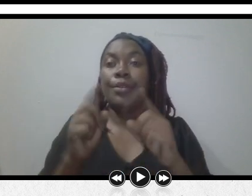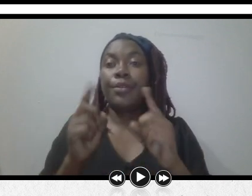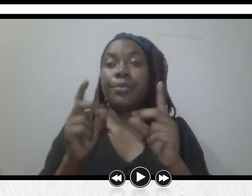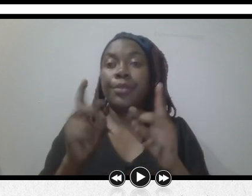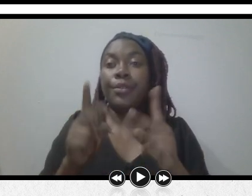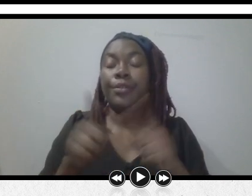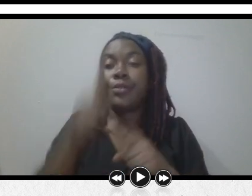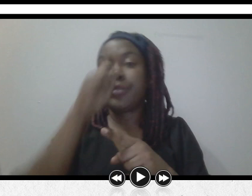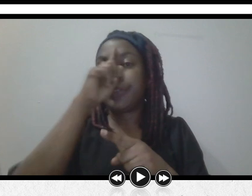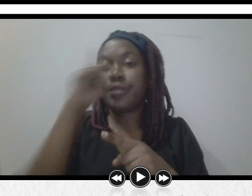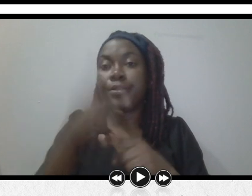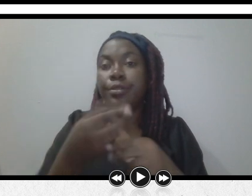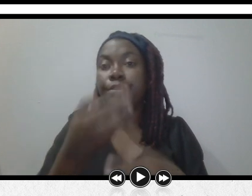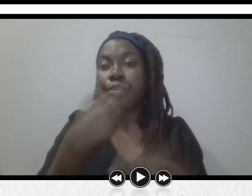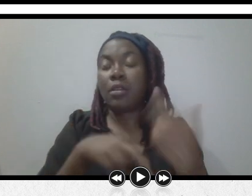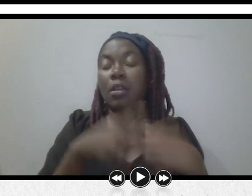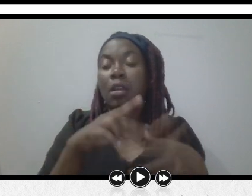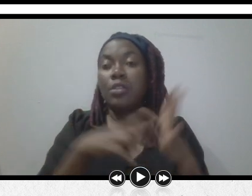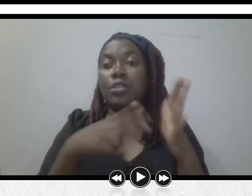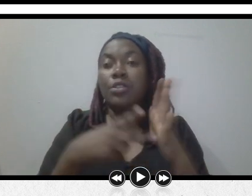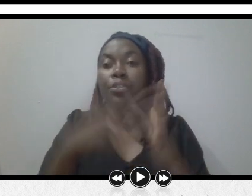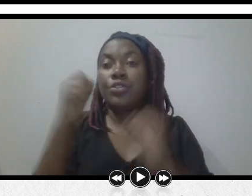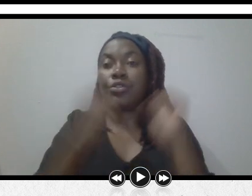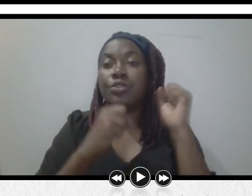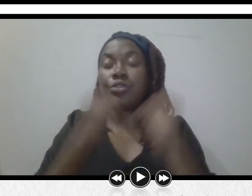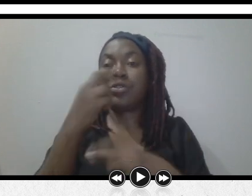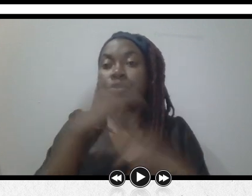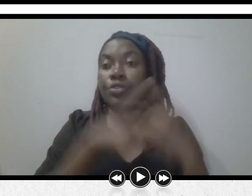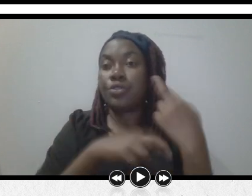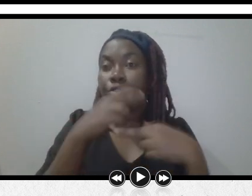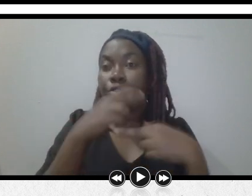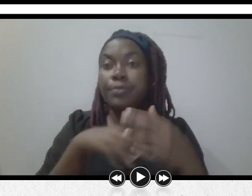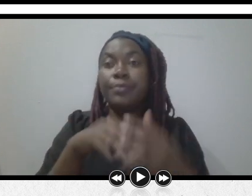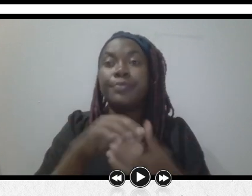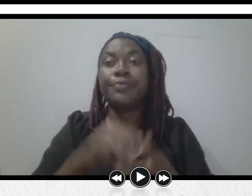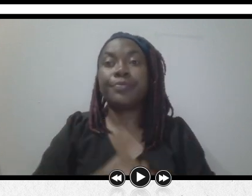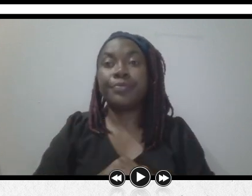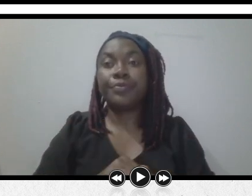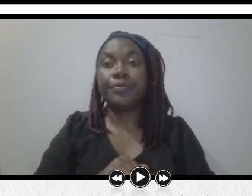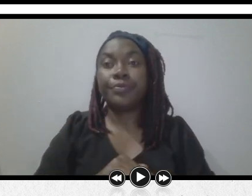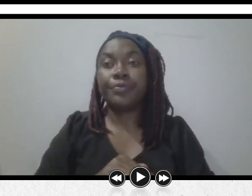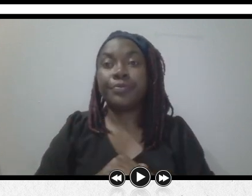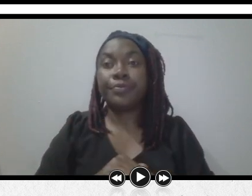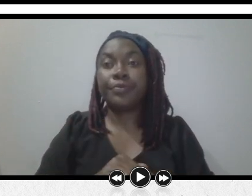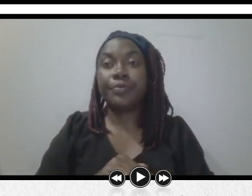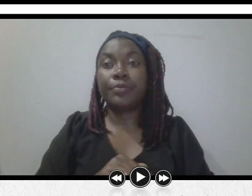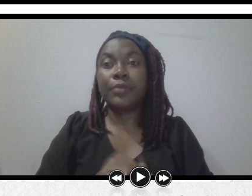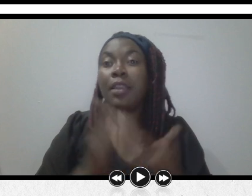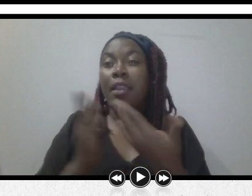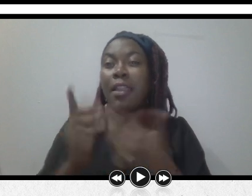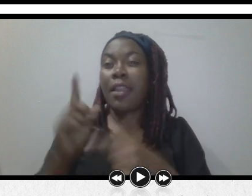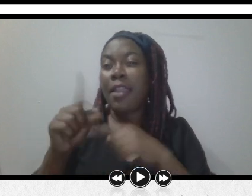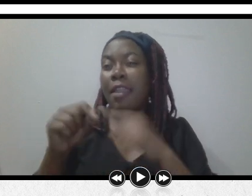a pesagem do material para comercialização e o envio para reciclagem, ou seja, para a indústria recicladora.